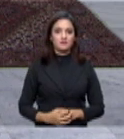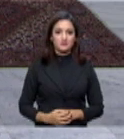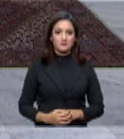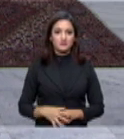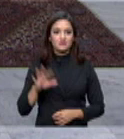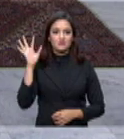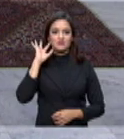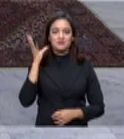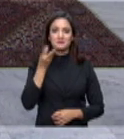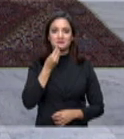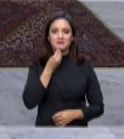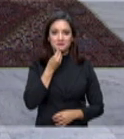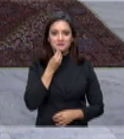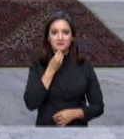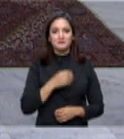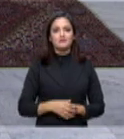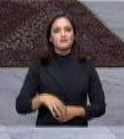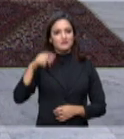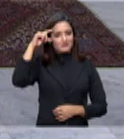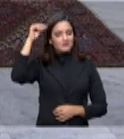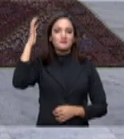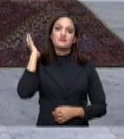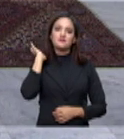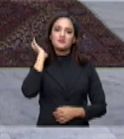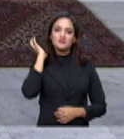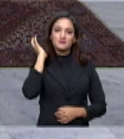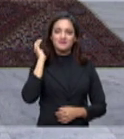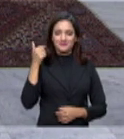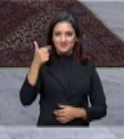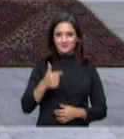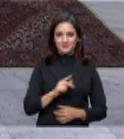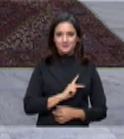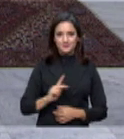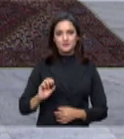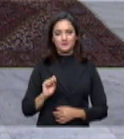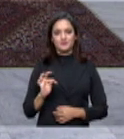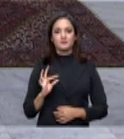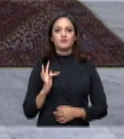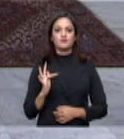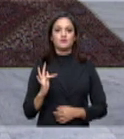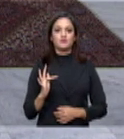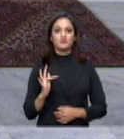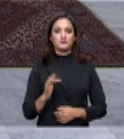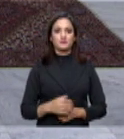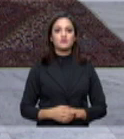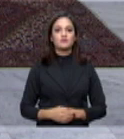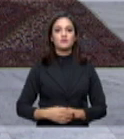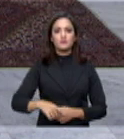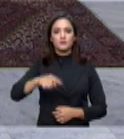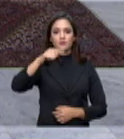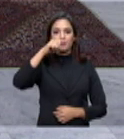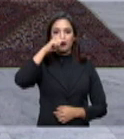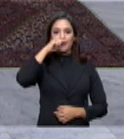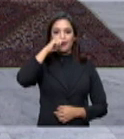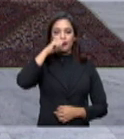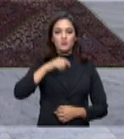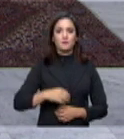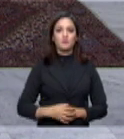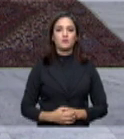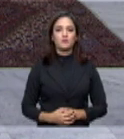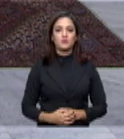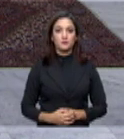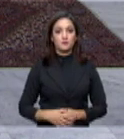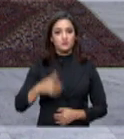Dias Toffoli, ministra Rosa Weber, vice-presidente do Supremo Tribunal Federal, ministro Edson Fachin,